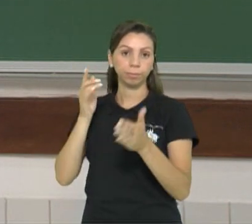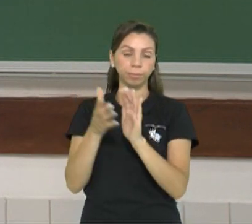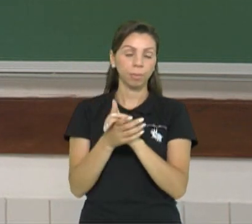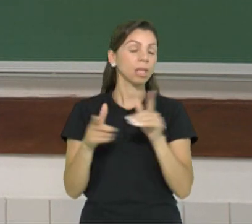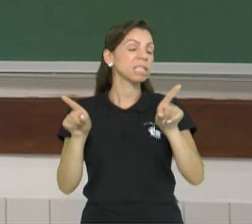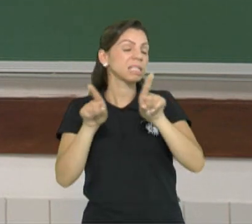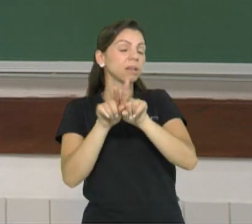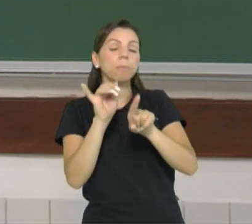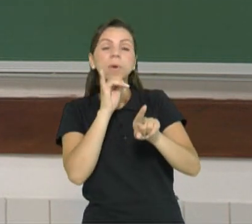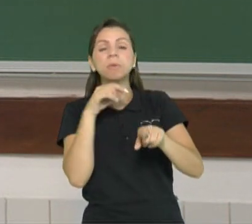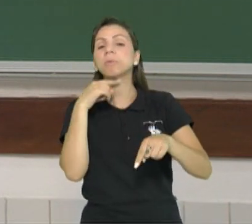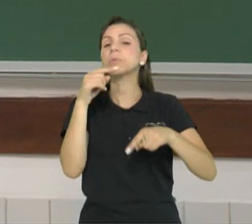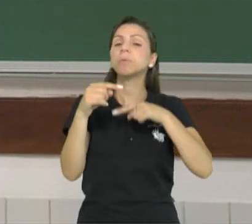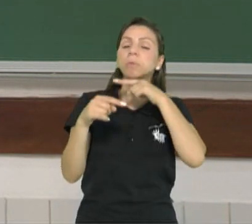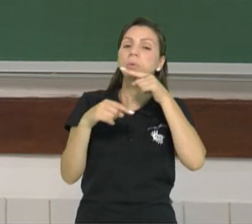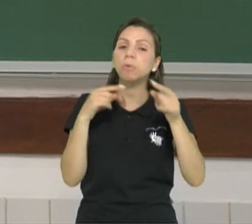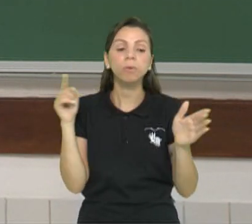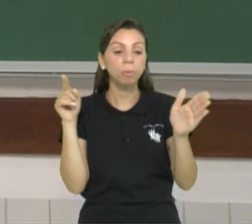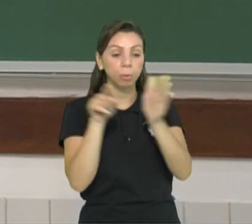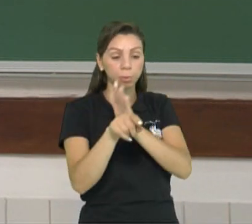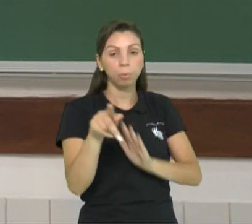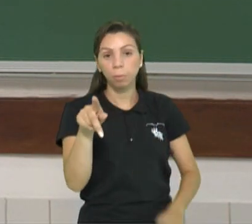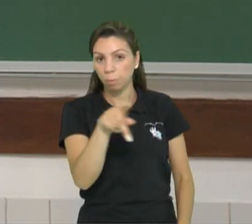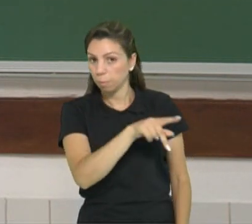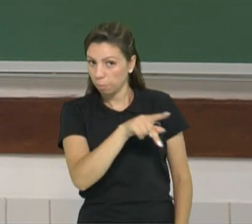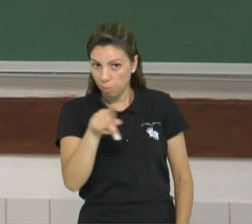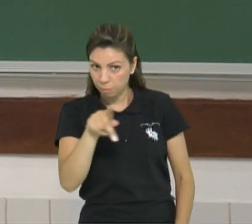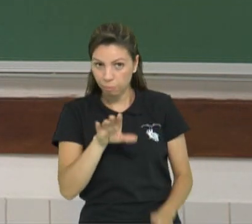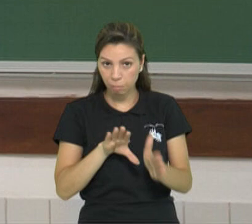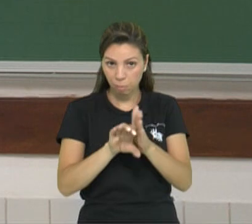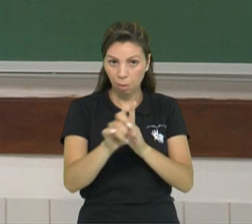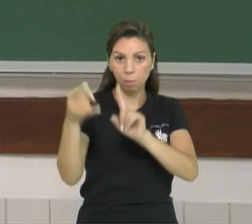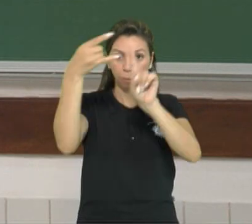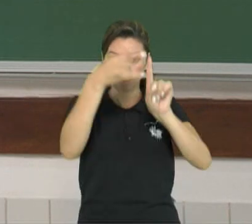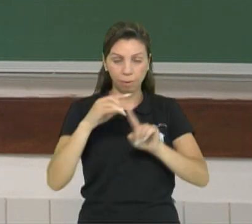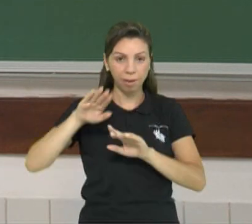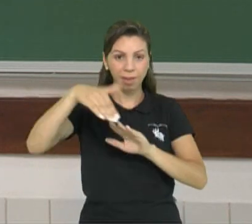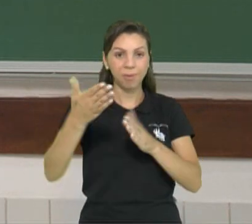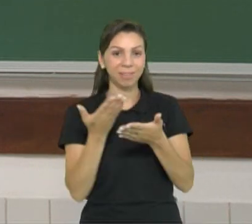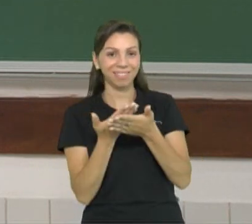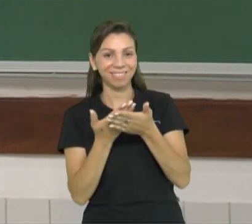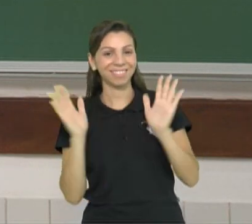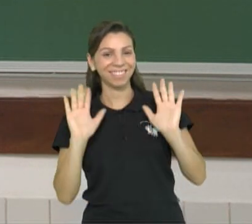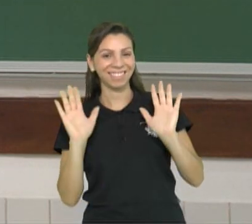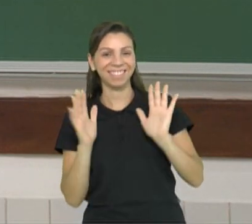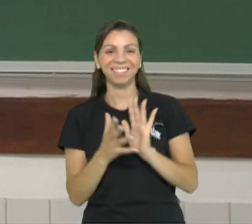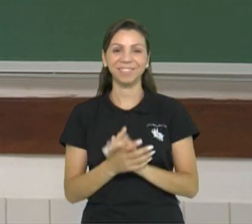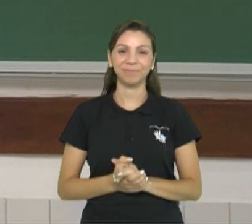tiverem algum problema, procurem seu professor pelo Google Meet. Até a próxima, gente.